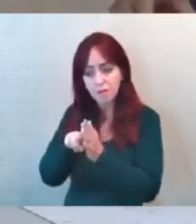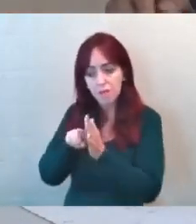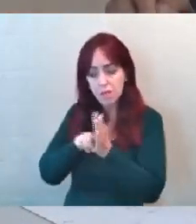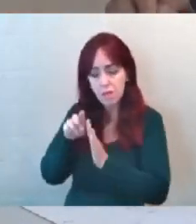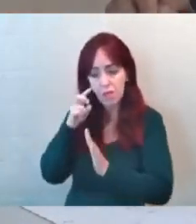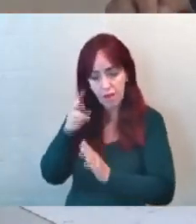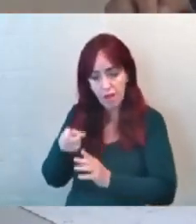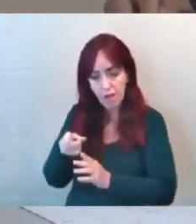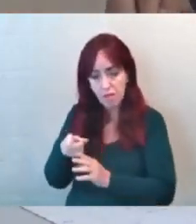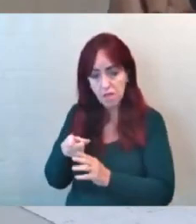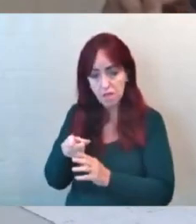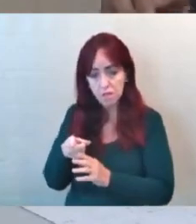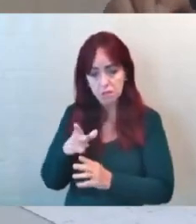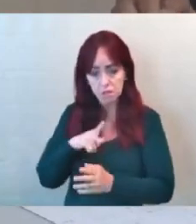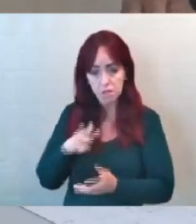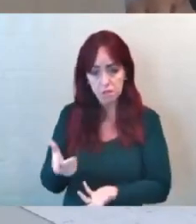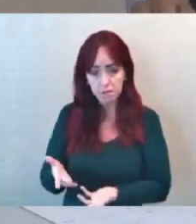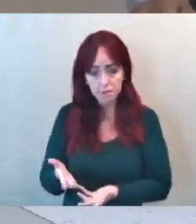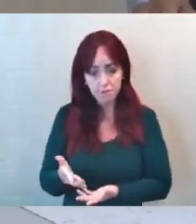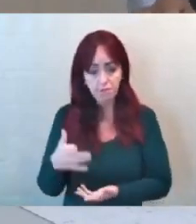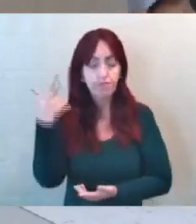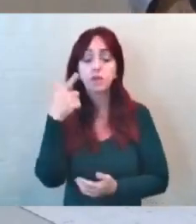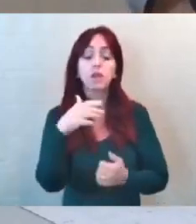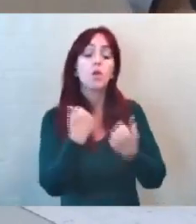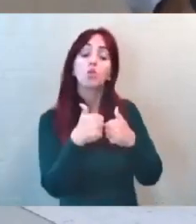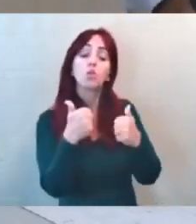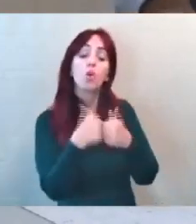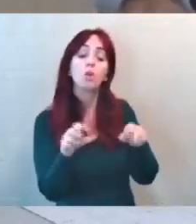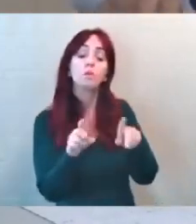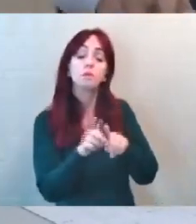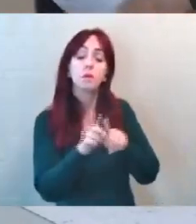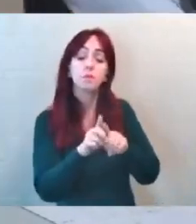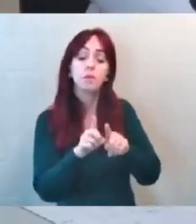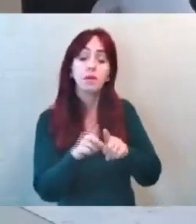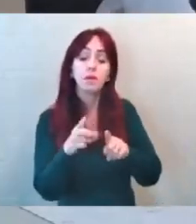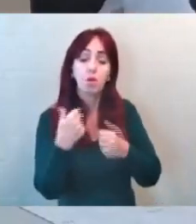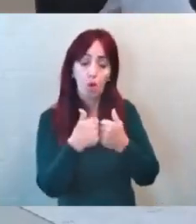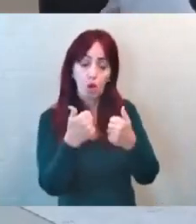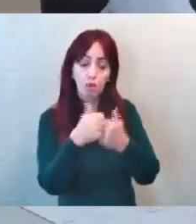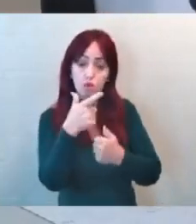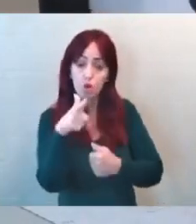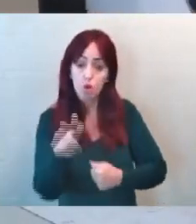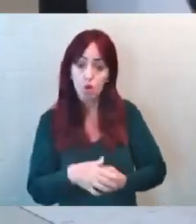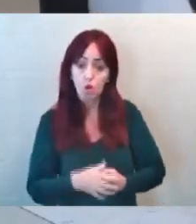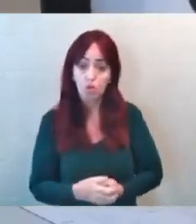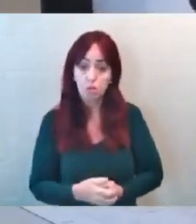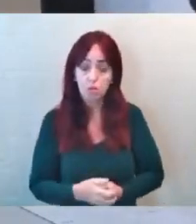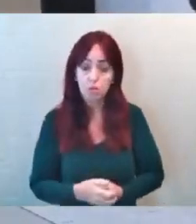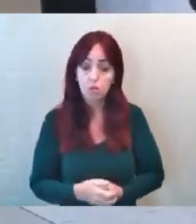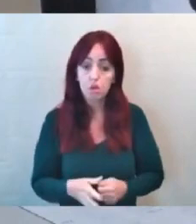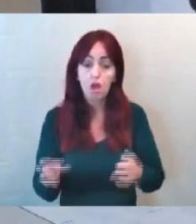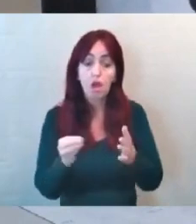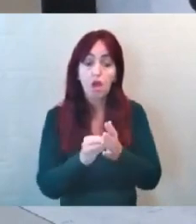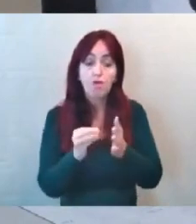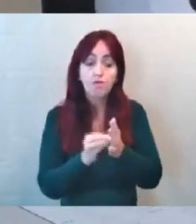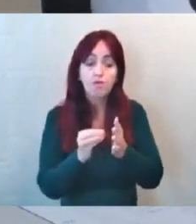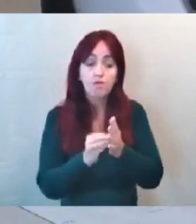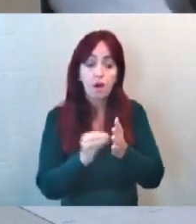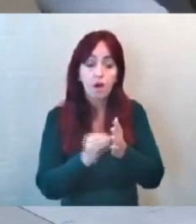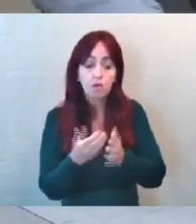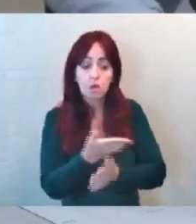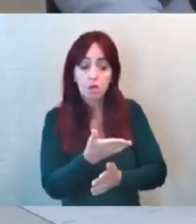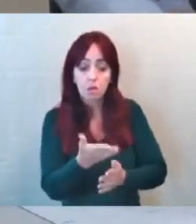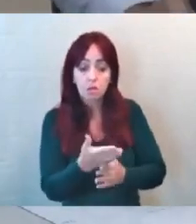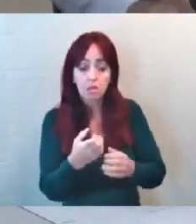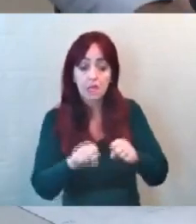também que está circulando, que a gente vai passar o vídeo dele aí. Ele está assim, uma parte de trás da traseira do ônibus. Este veículo,